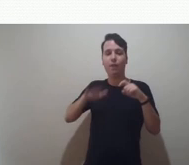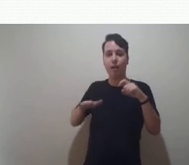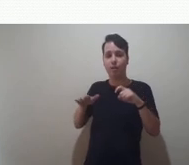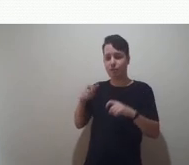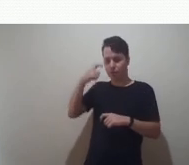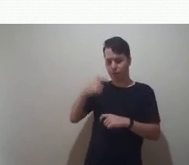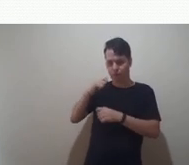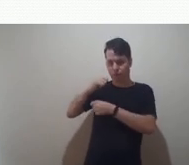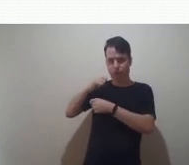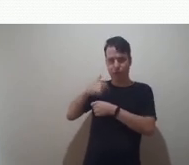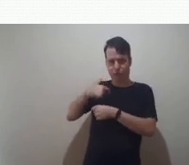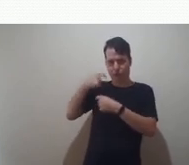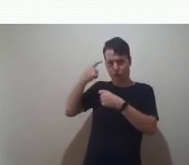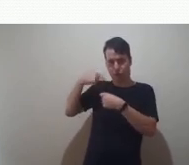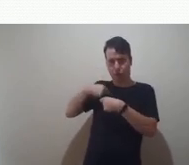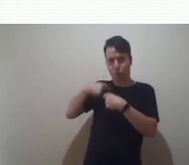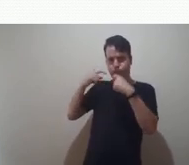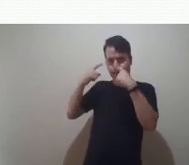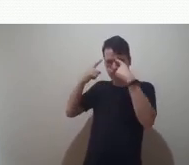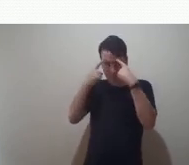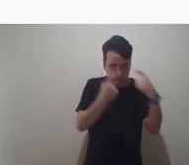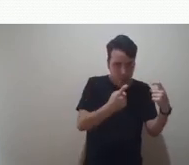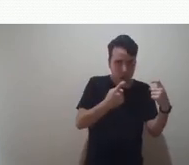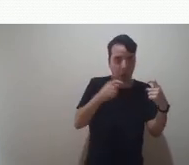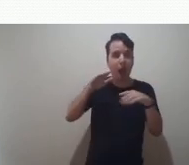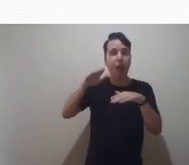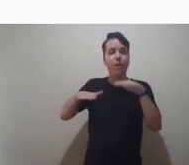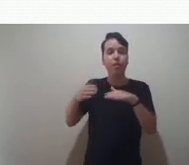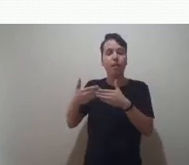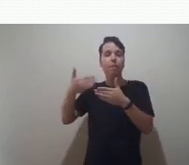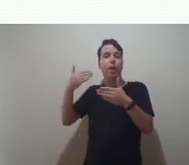já foram abusados na infância, né? Então eles acabam